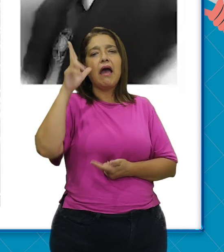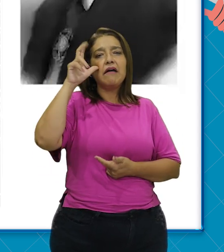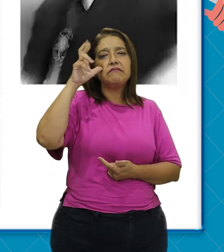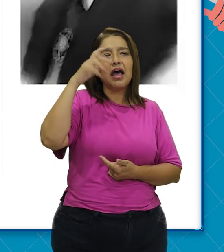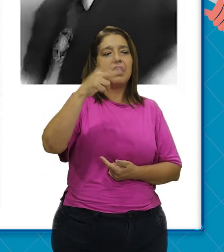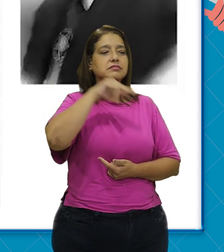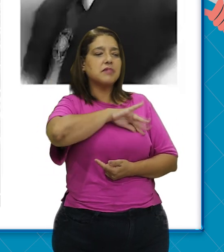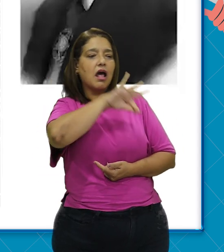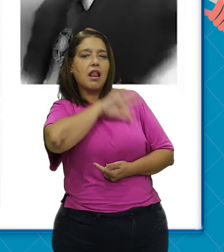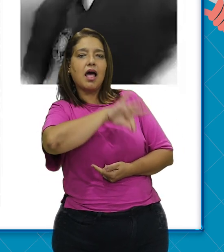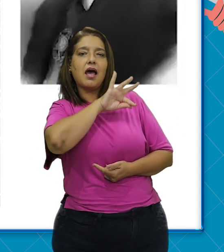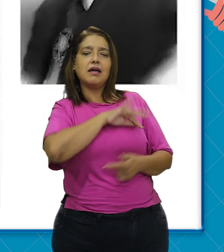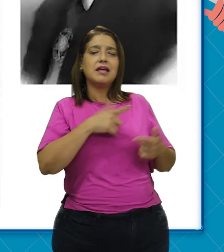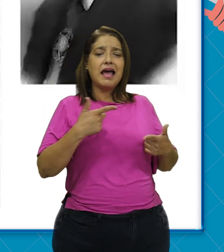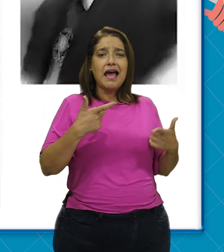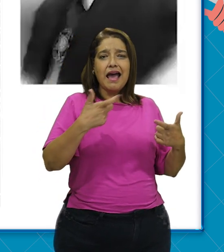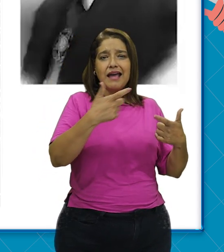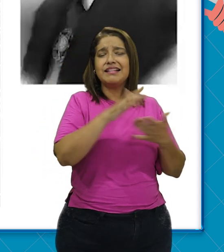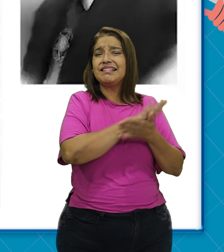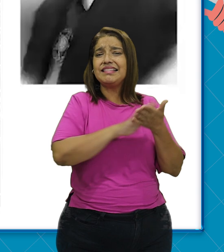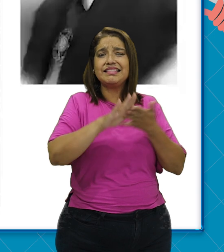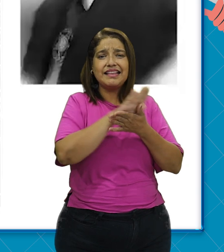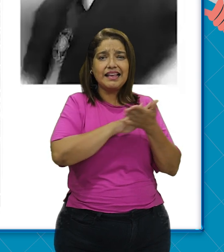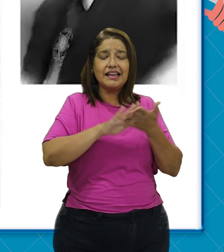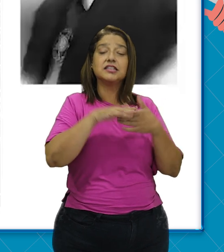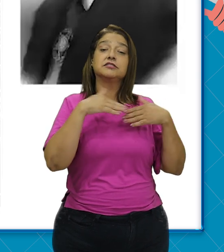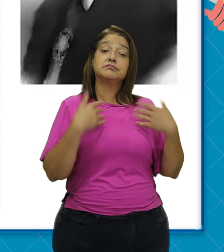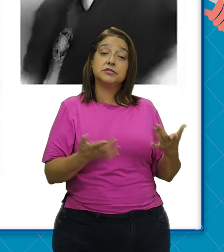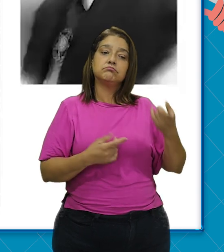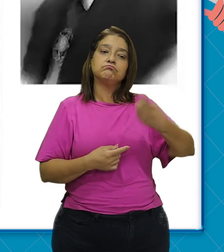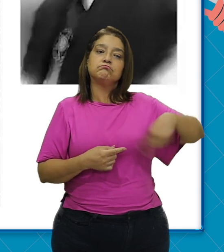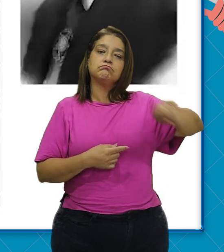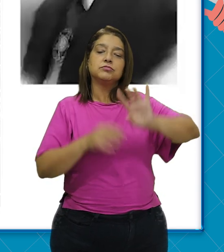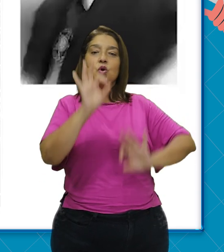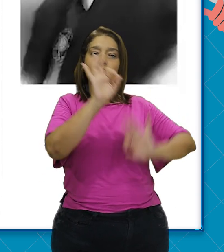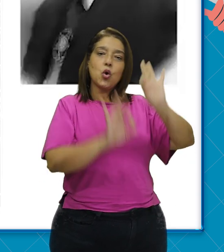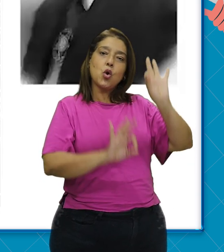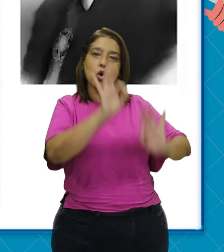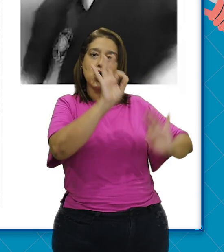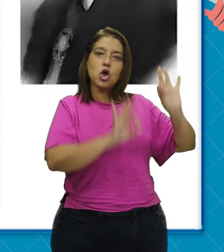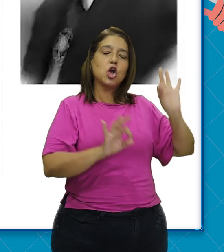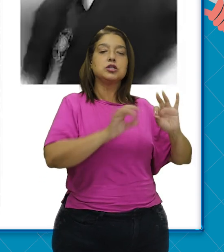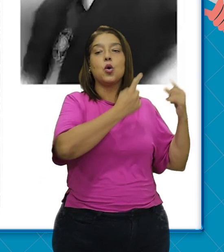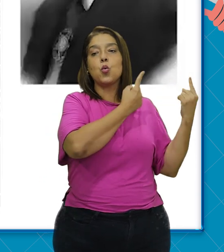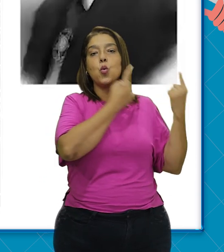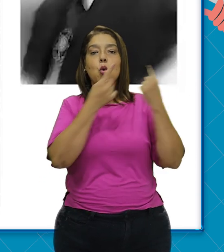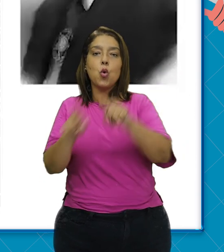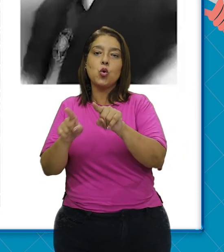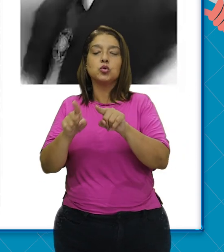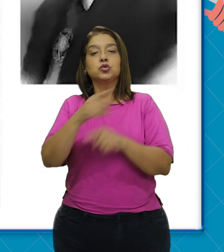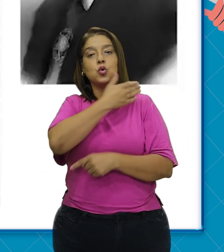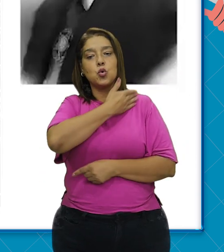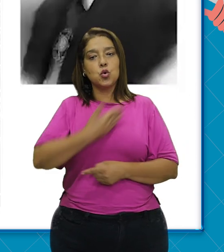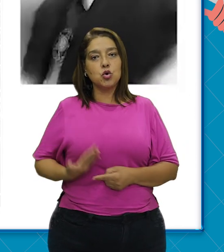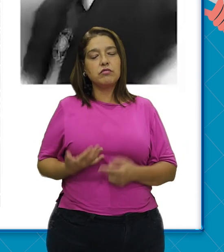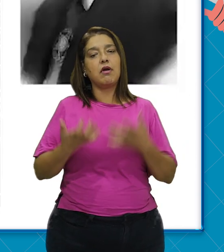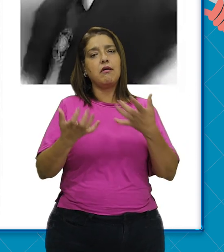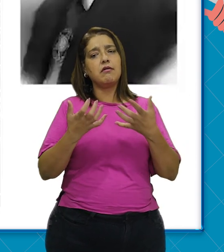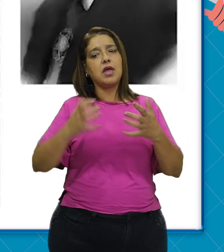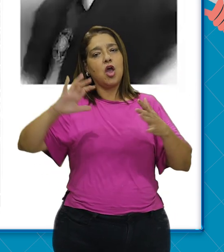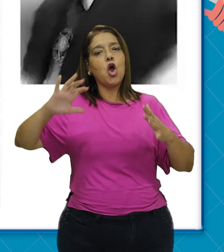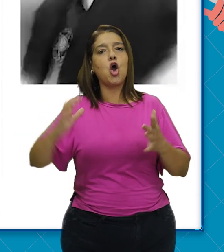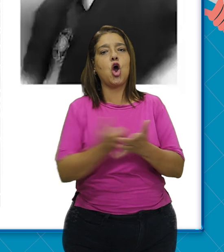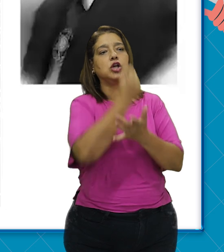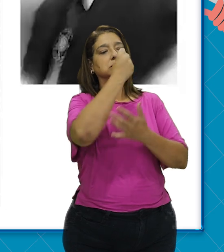salários. Diante disso tudo, os tenentes se organizaram em um movimento contra o governo para reconquistar o poder militar perdido na